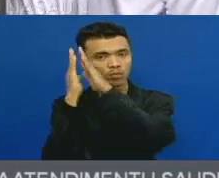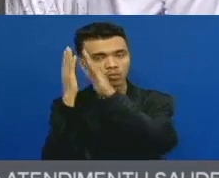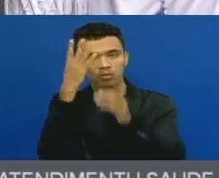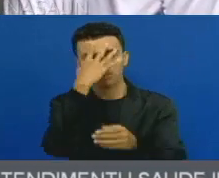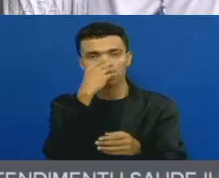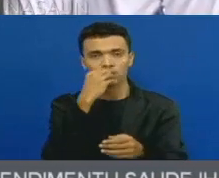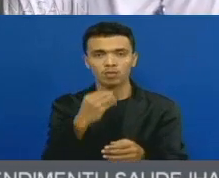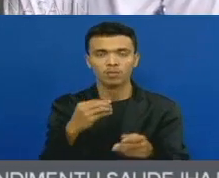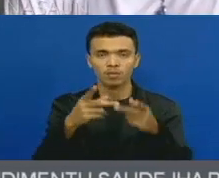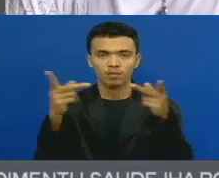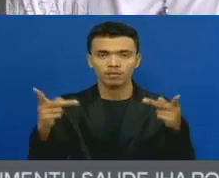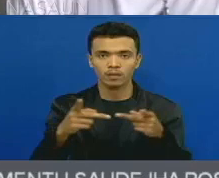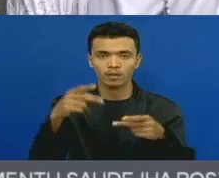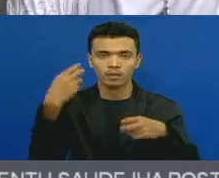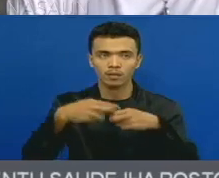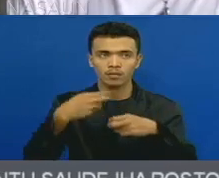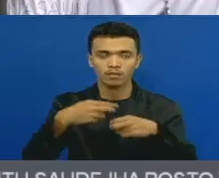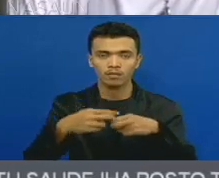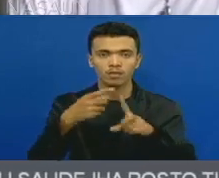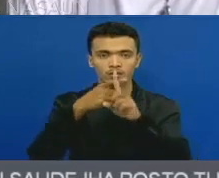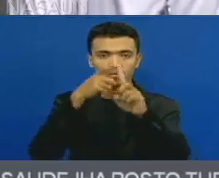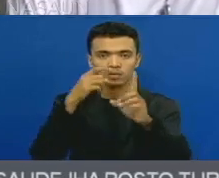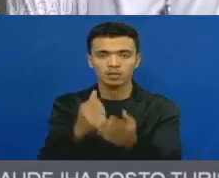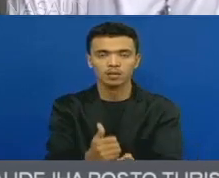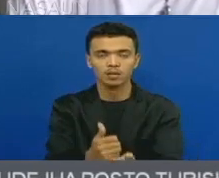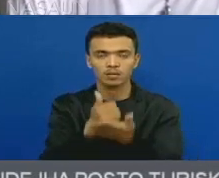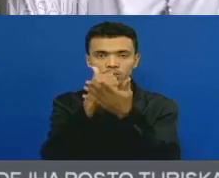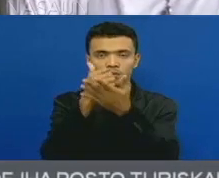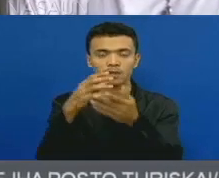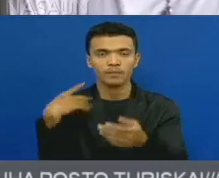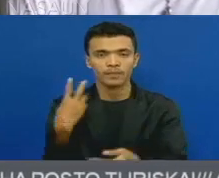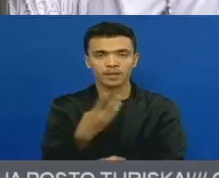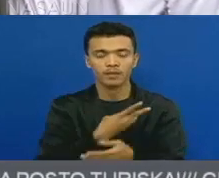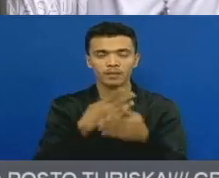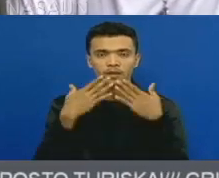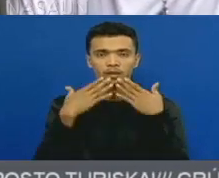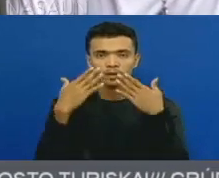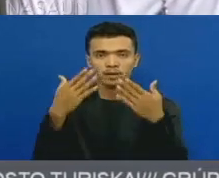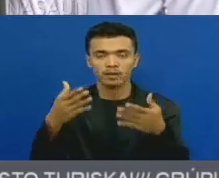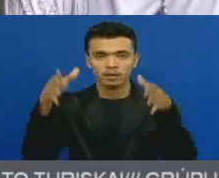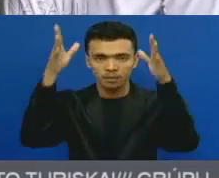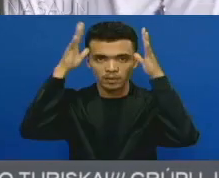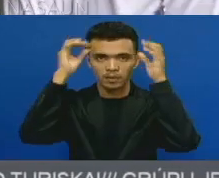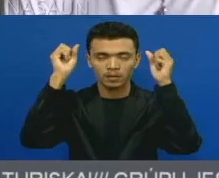nebe dificil tebes, luci apoiro ne, am agradece tebes ba senor